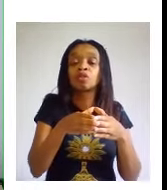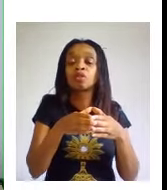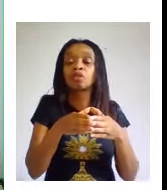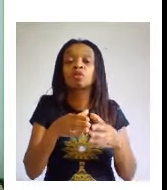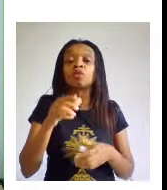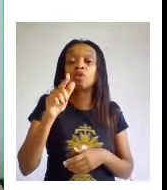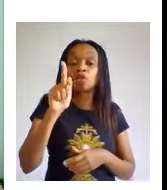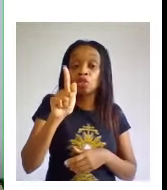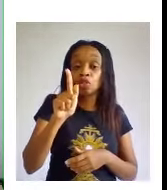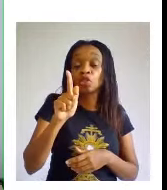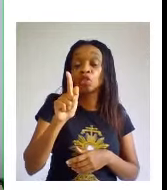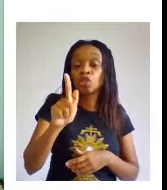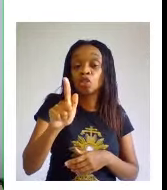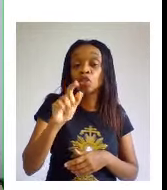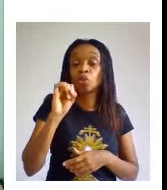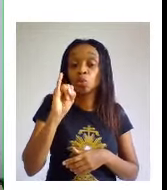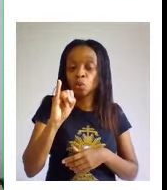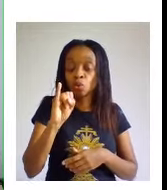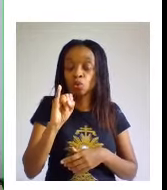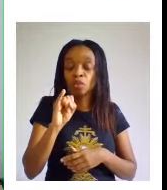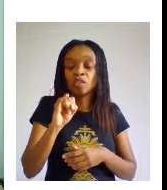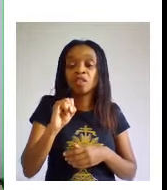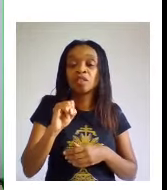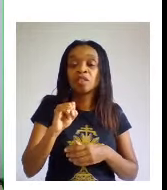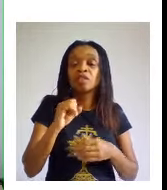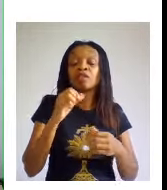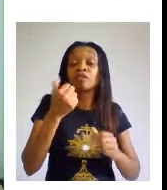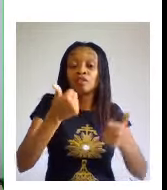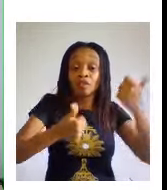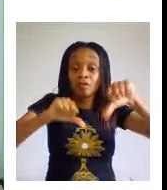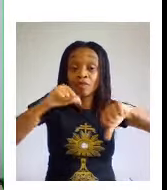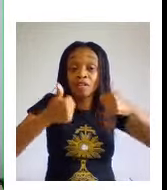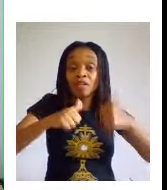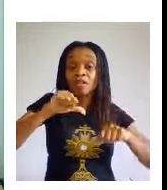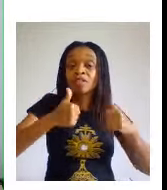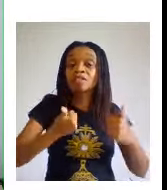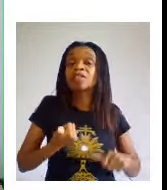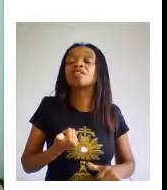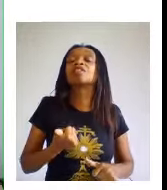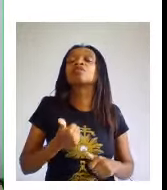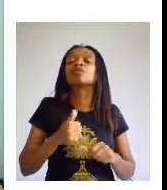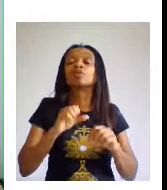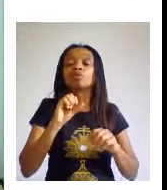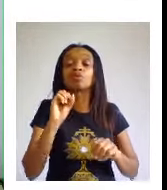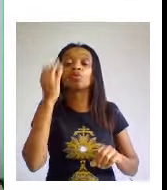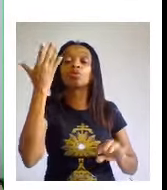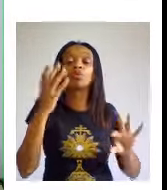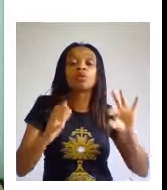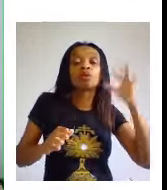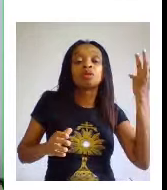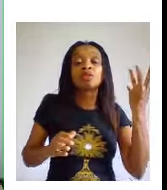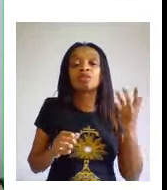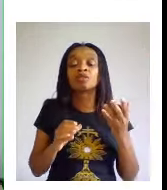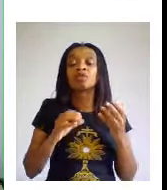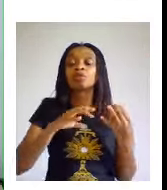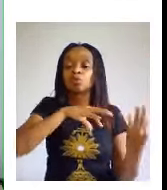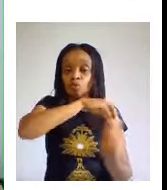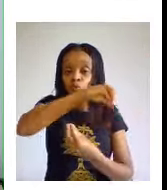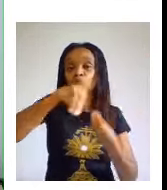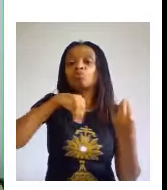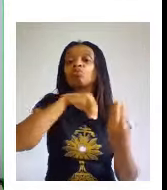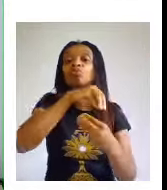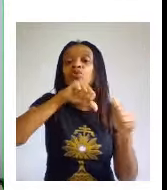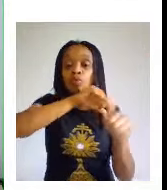WG1-GI, do 6º relatório de avaliação do painel intergovernamental sobre mudança do clima. Esse nome